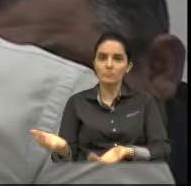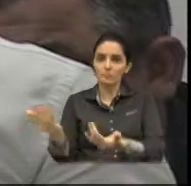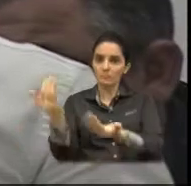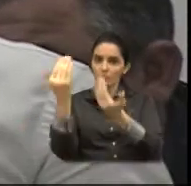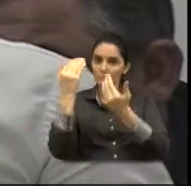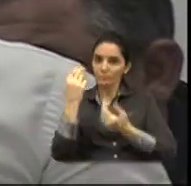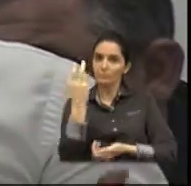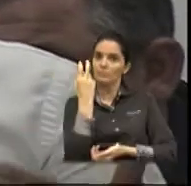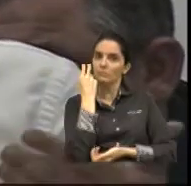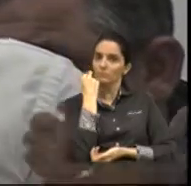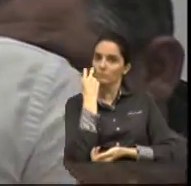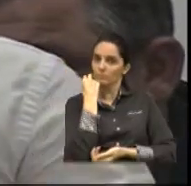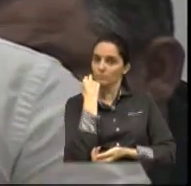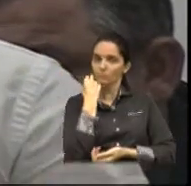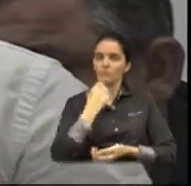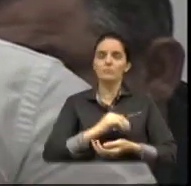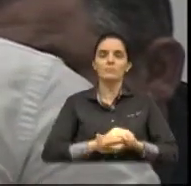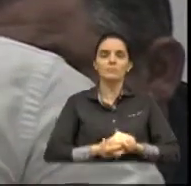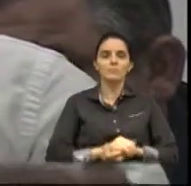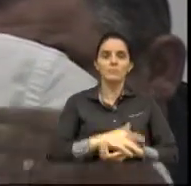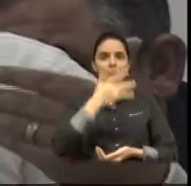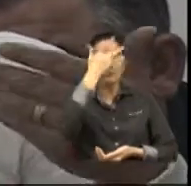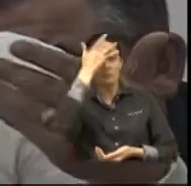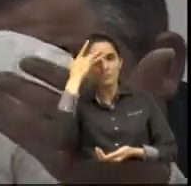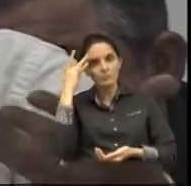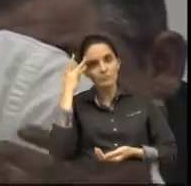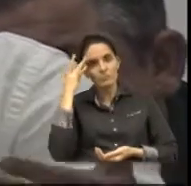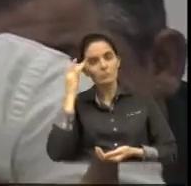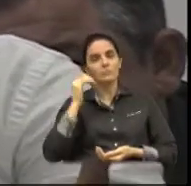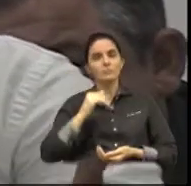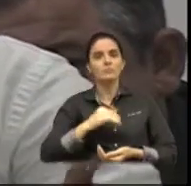algo notório também nas escolas,